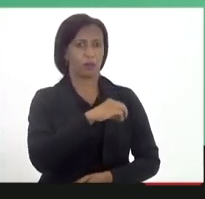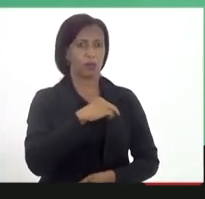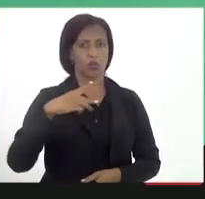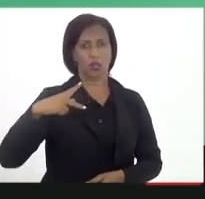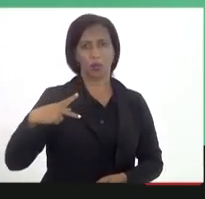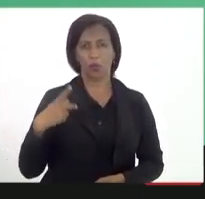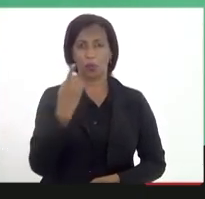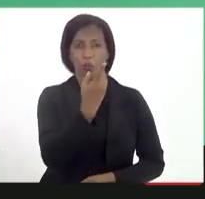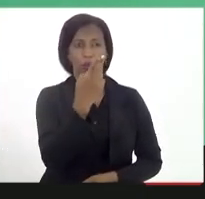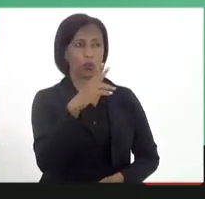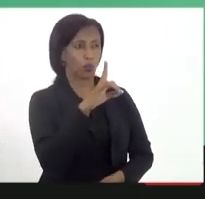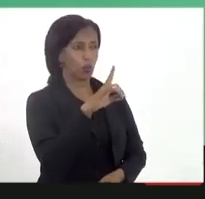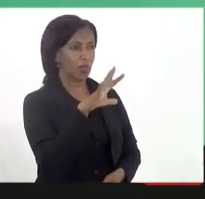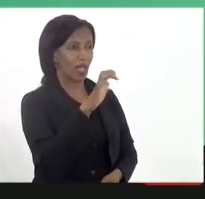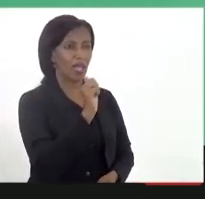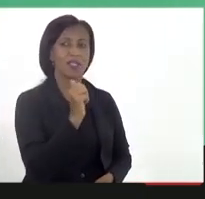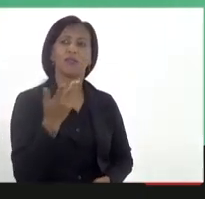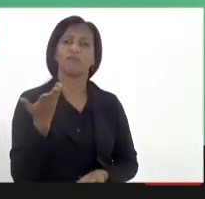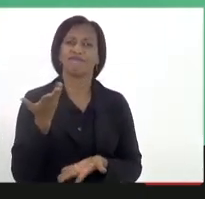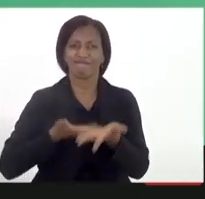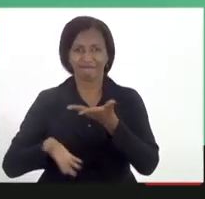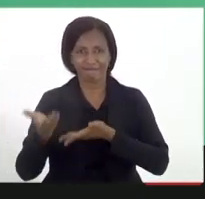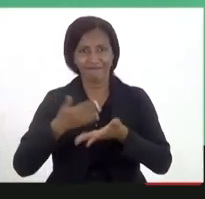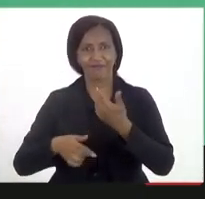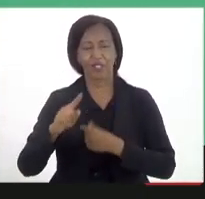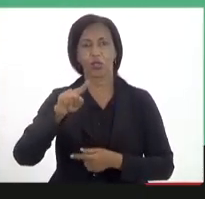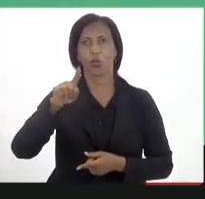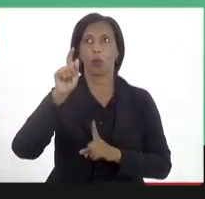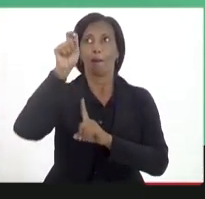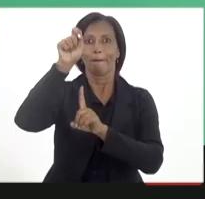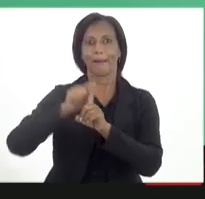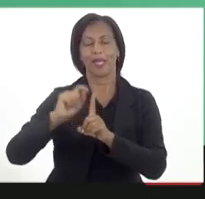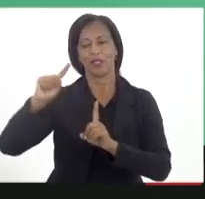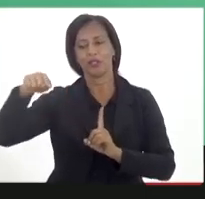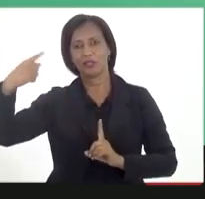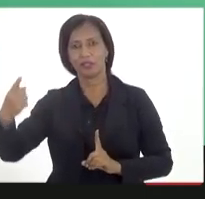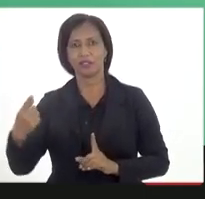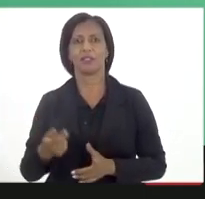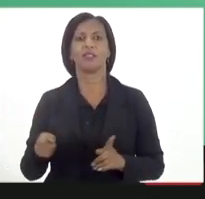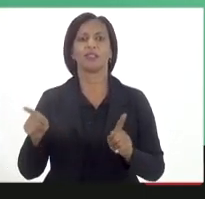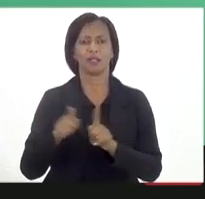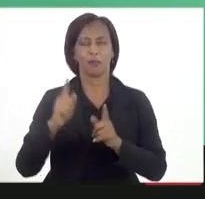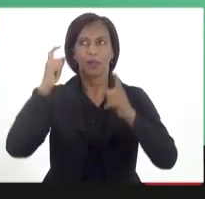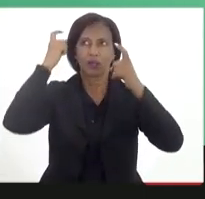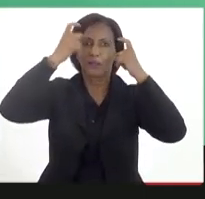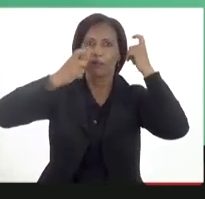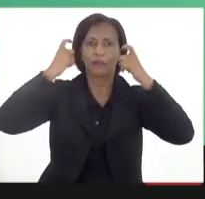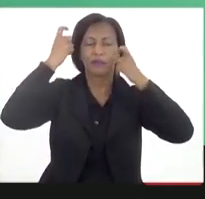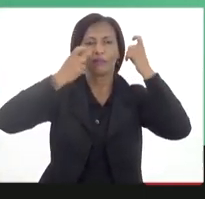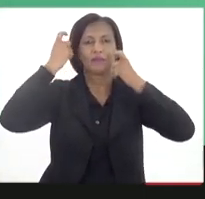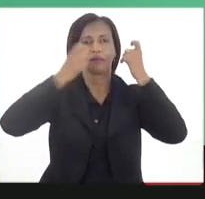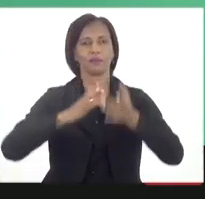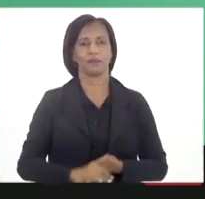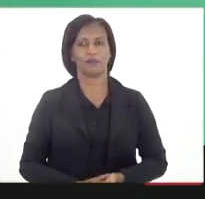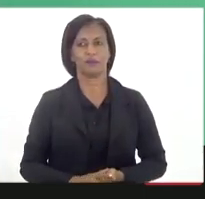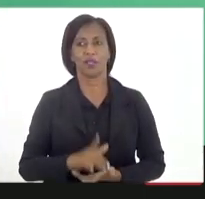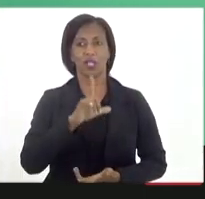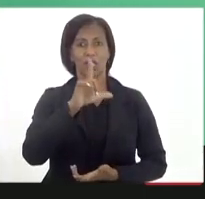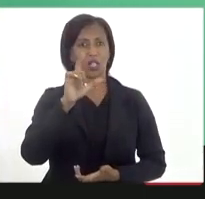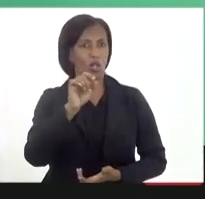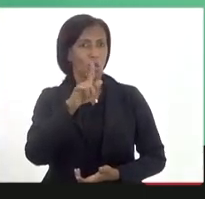Dr inclusive participará de um evento nosso no próximo mês Então essa é a nossa preocupação e